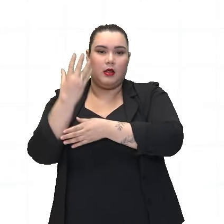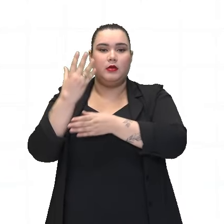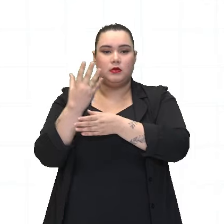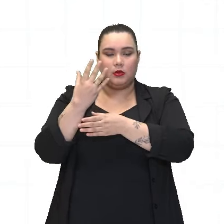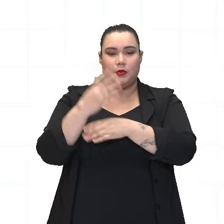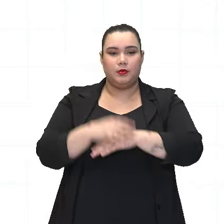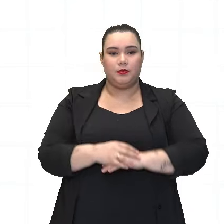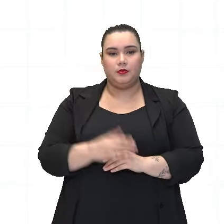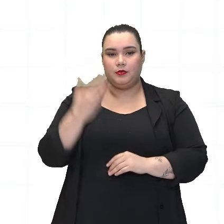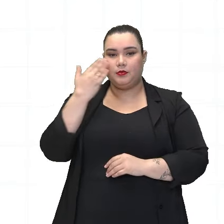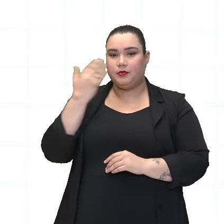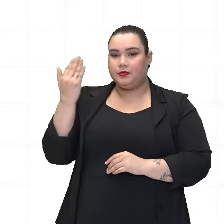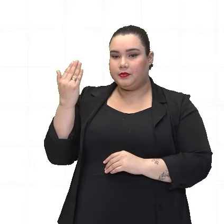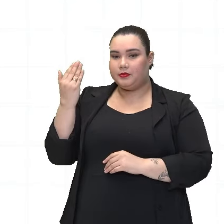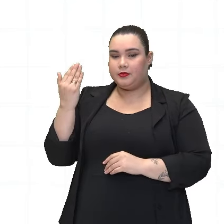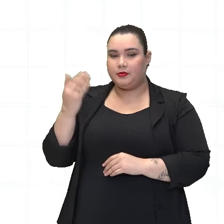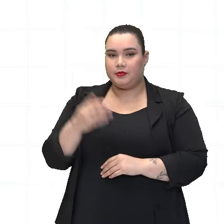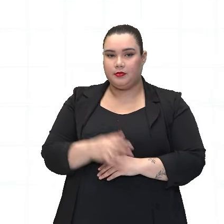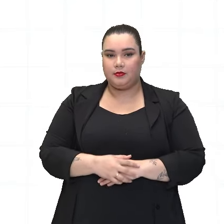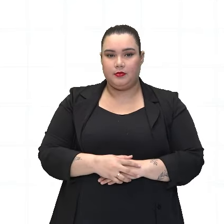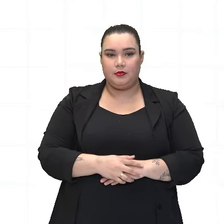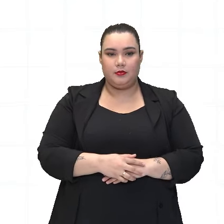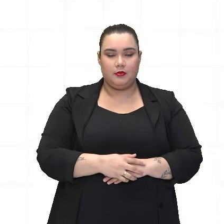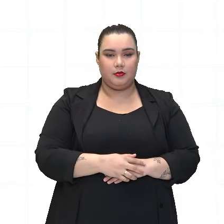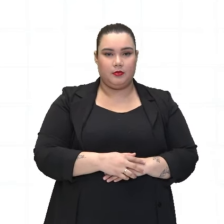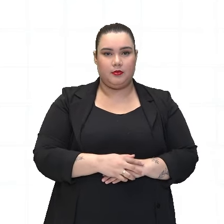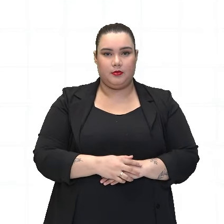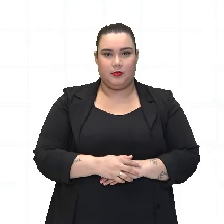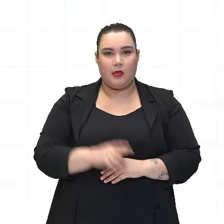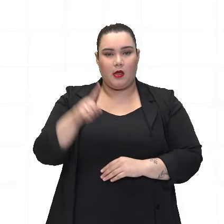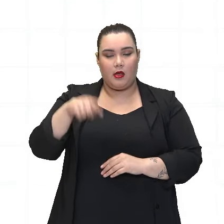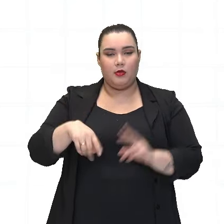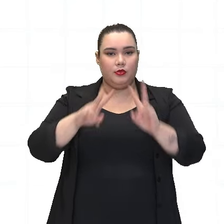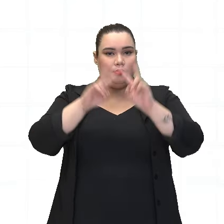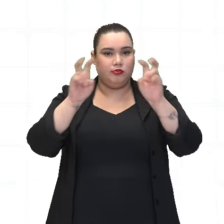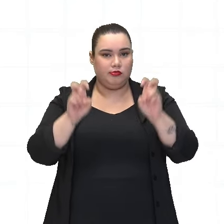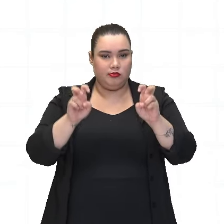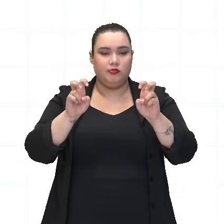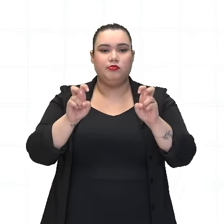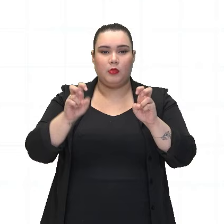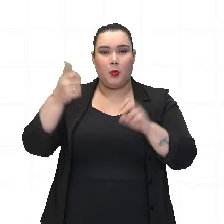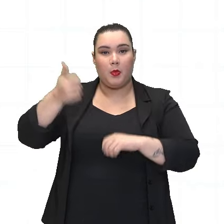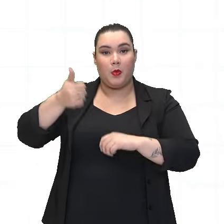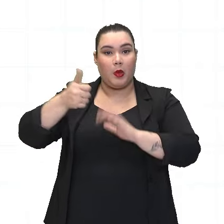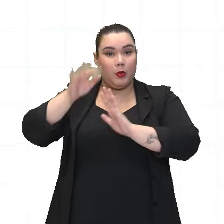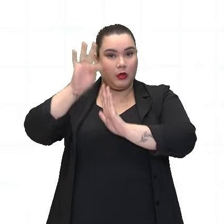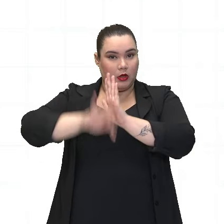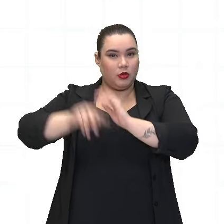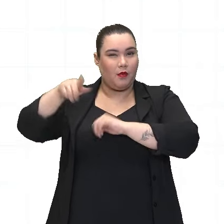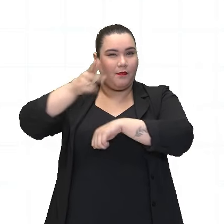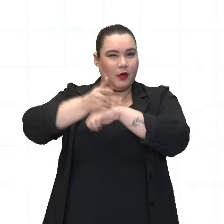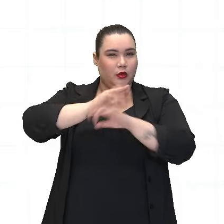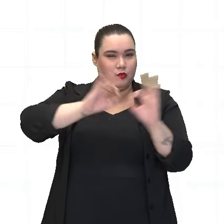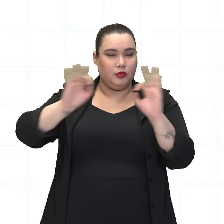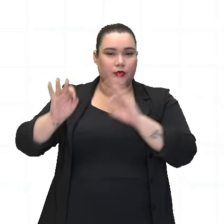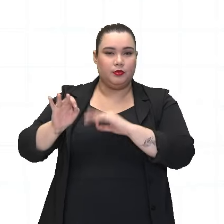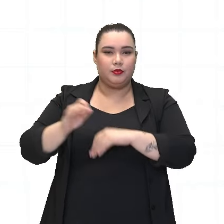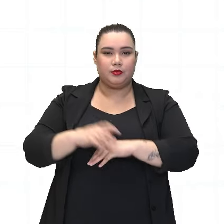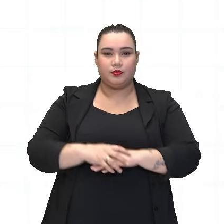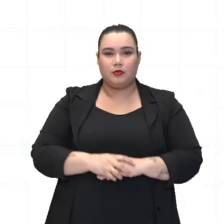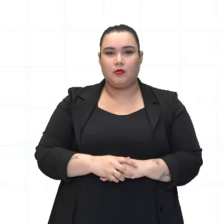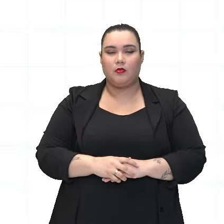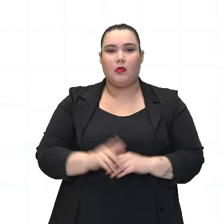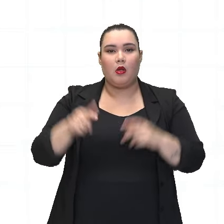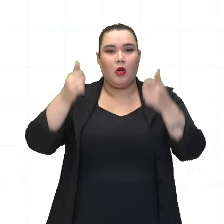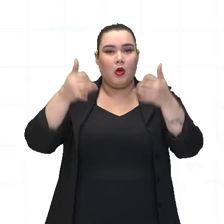vamos colocar aí exatamente essa informação a respeito do mito que nós lemos no texto de número 1. E como ele faz isso? Ele conta uma